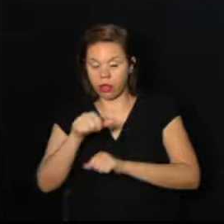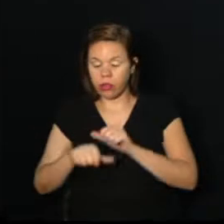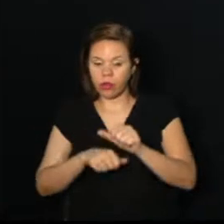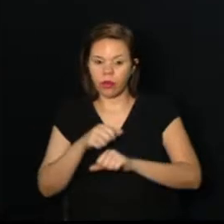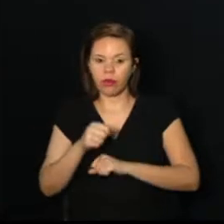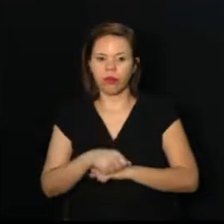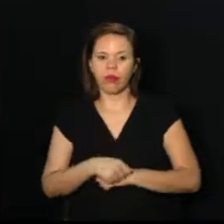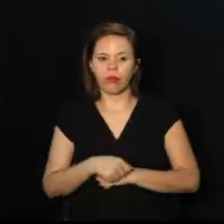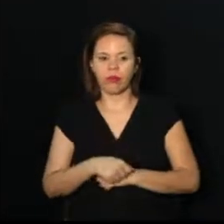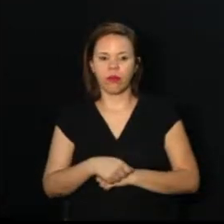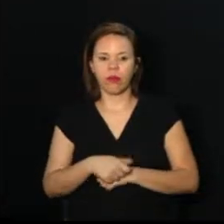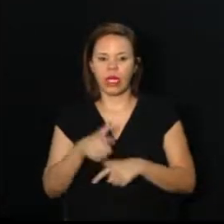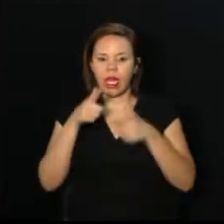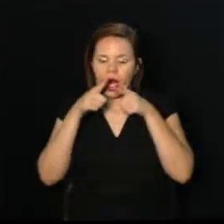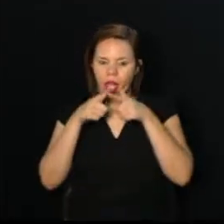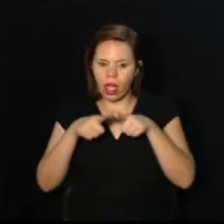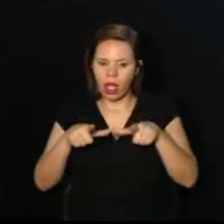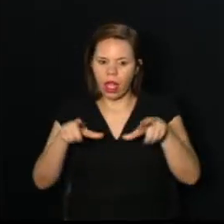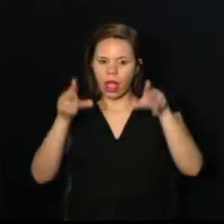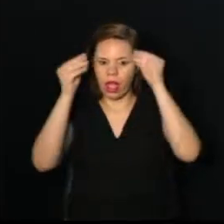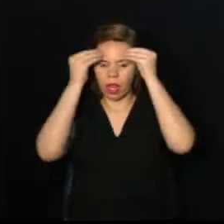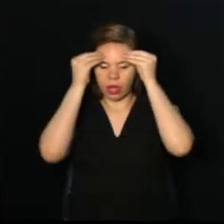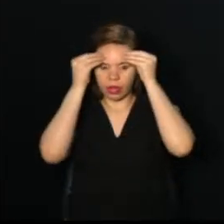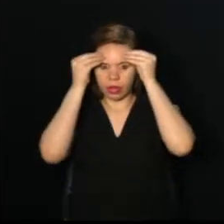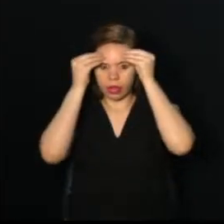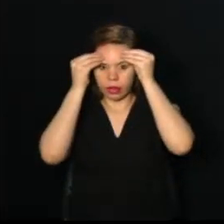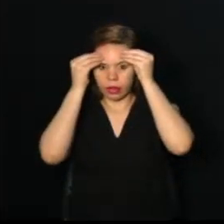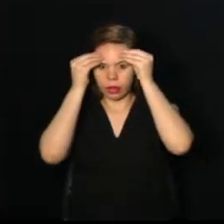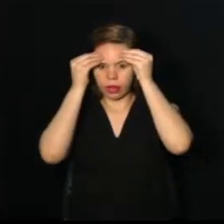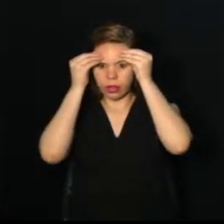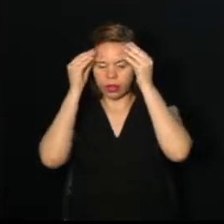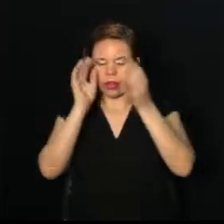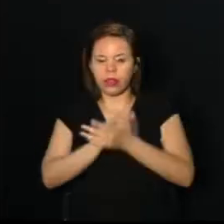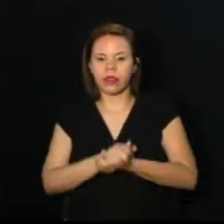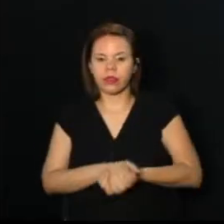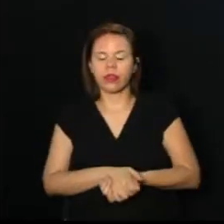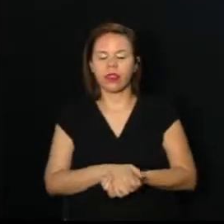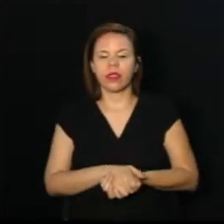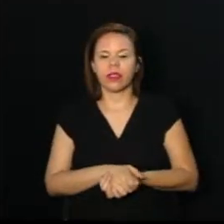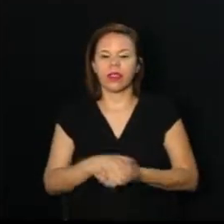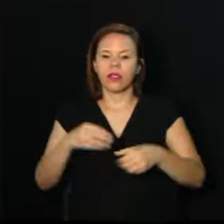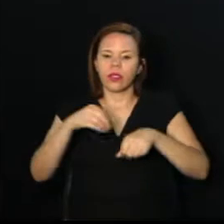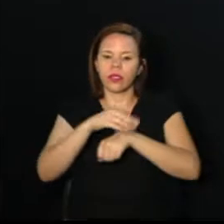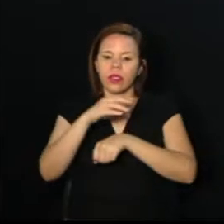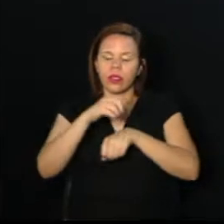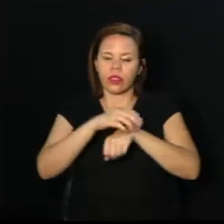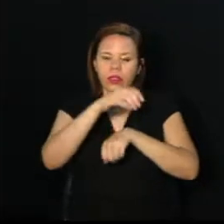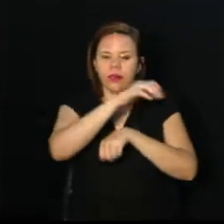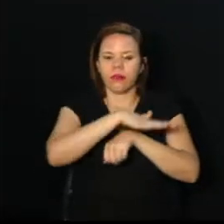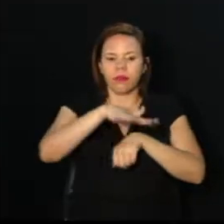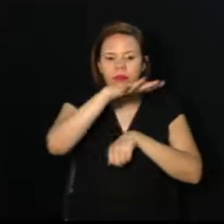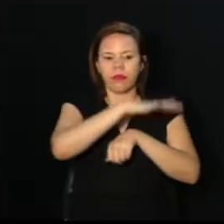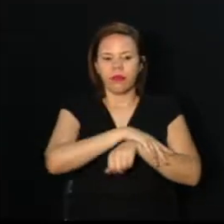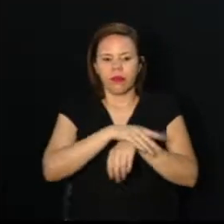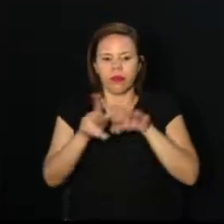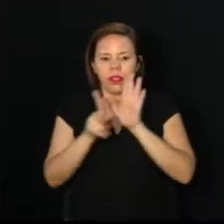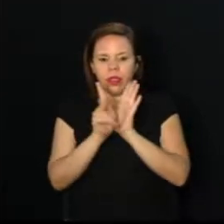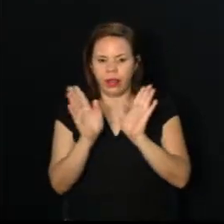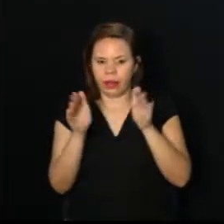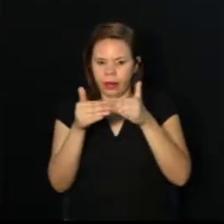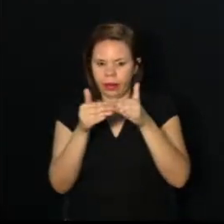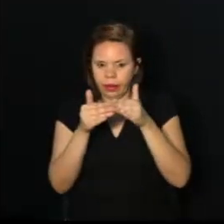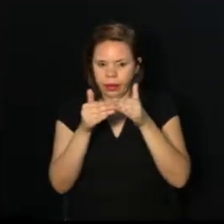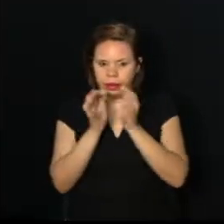transformada em linguagem. E daí eu vou enviar para áreas específicas